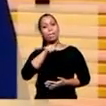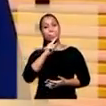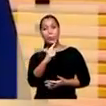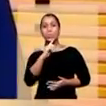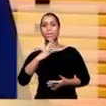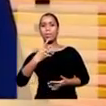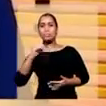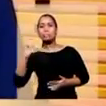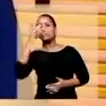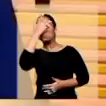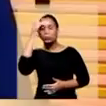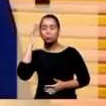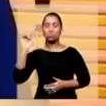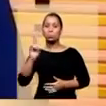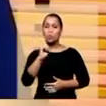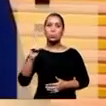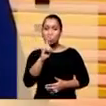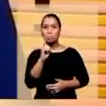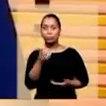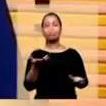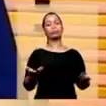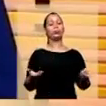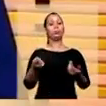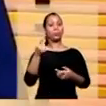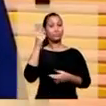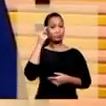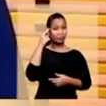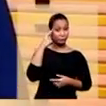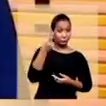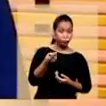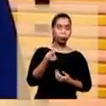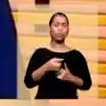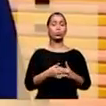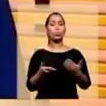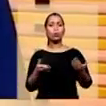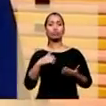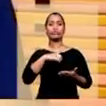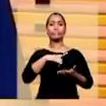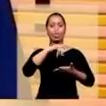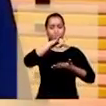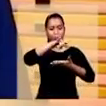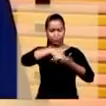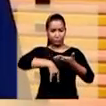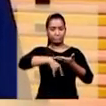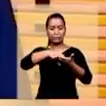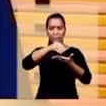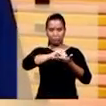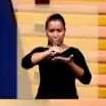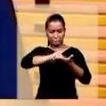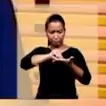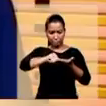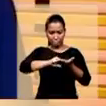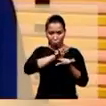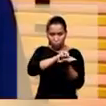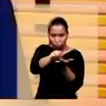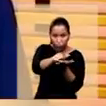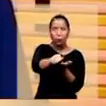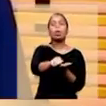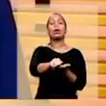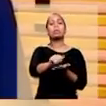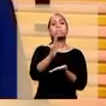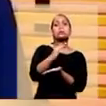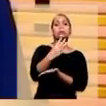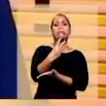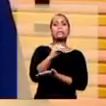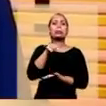são 1.400 pessoas passando por lá. Sim. Pra vocês terem uma ideia, hoje nós temos um cadastro que gira em torno